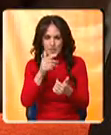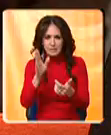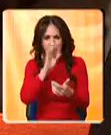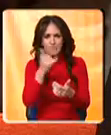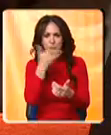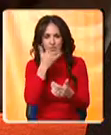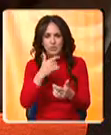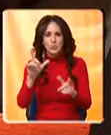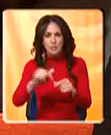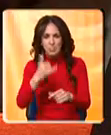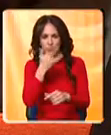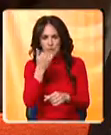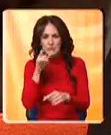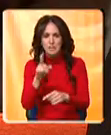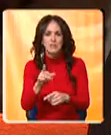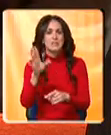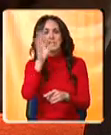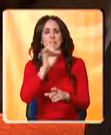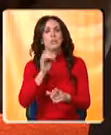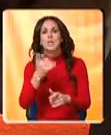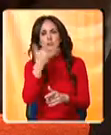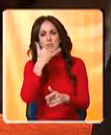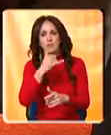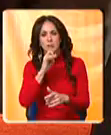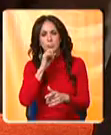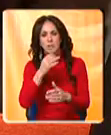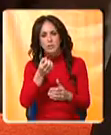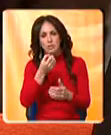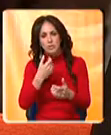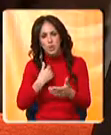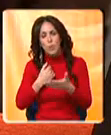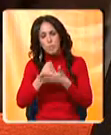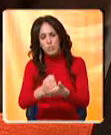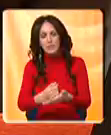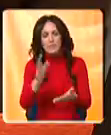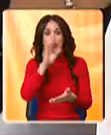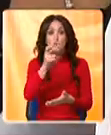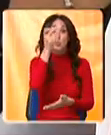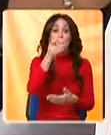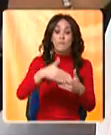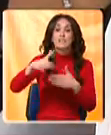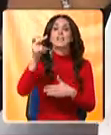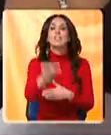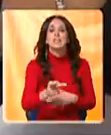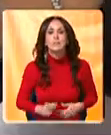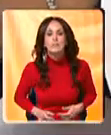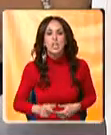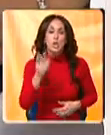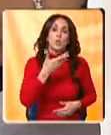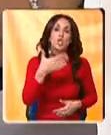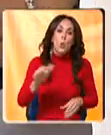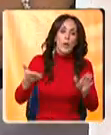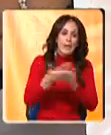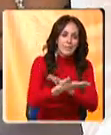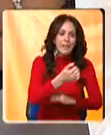estás feliz, eu fico feliz por ti. Se não estiveres feliz, podes vir sempre contar com um apoio meu. Se fosse a Vânia ter ficado cá fora e o Diogo a